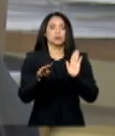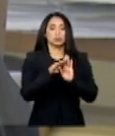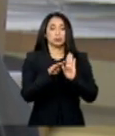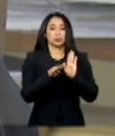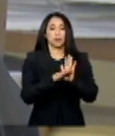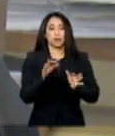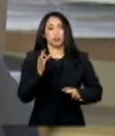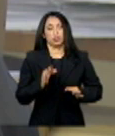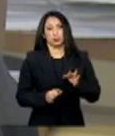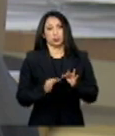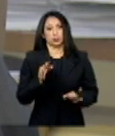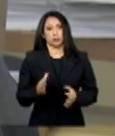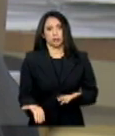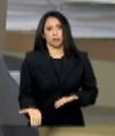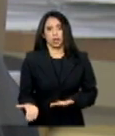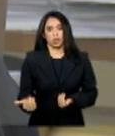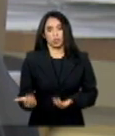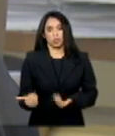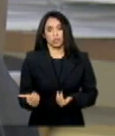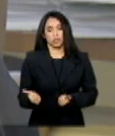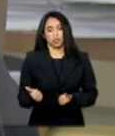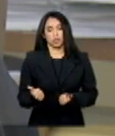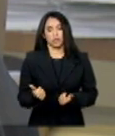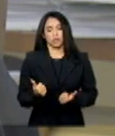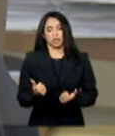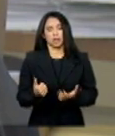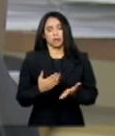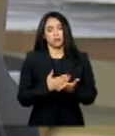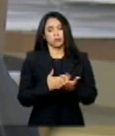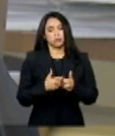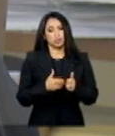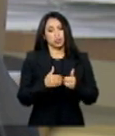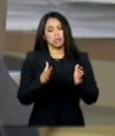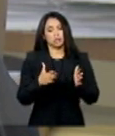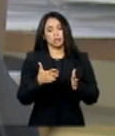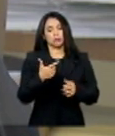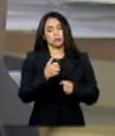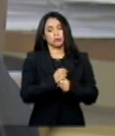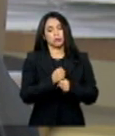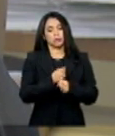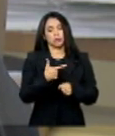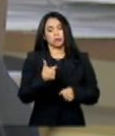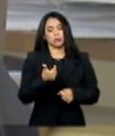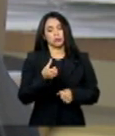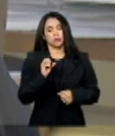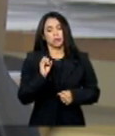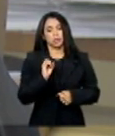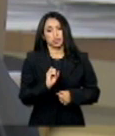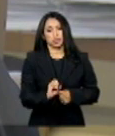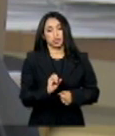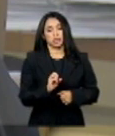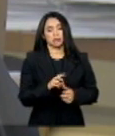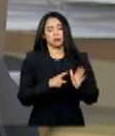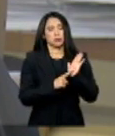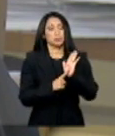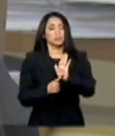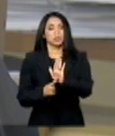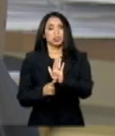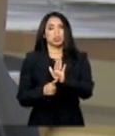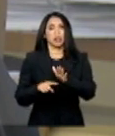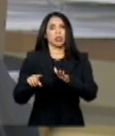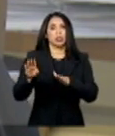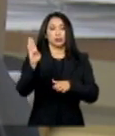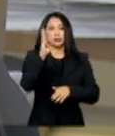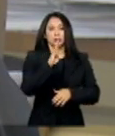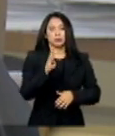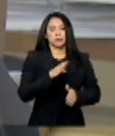jovem lançado em 2010 o objetivo de realizar uma radiografia nacional a respeito